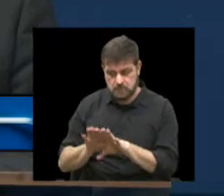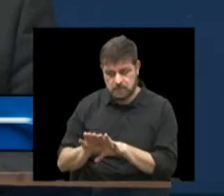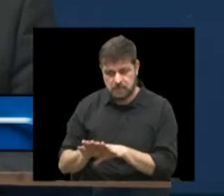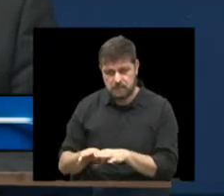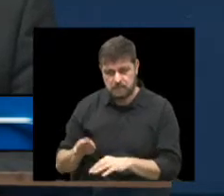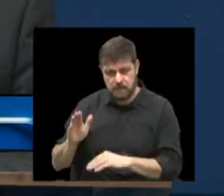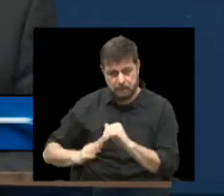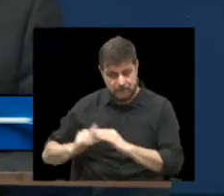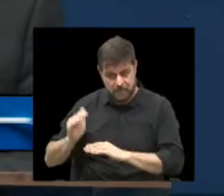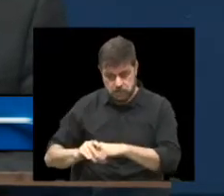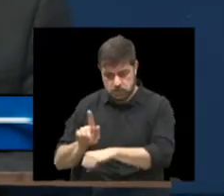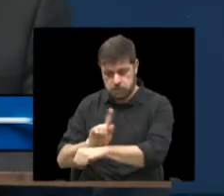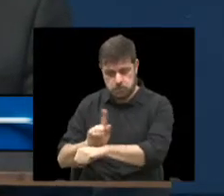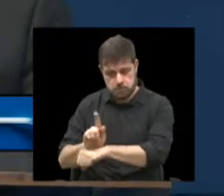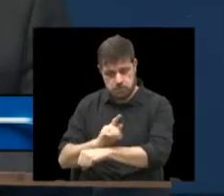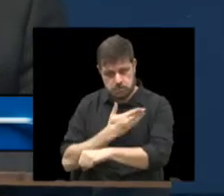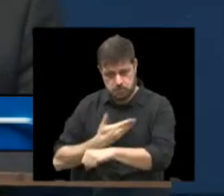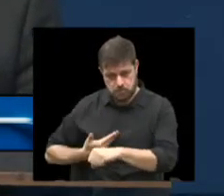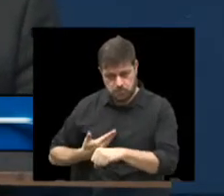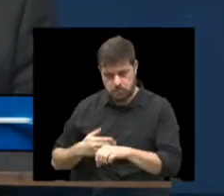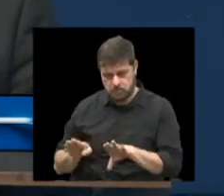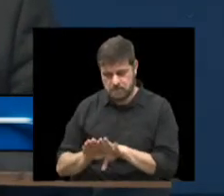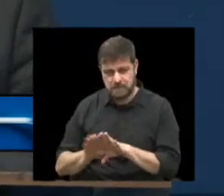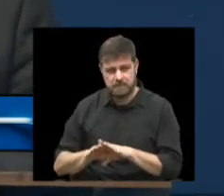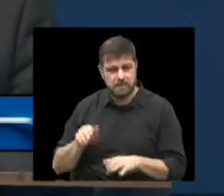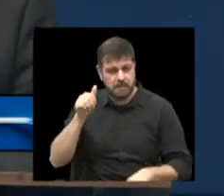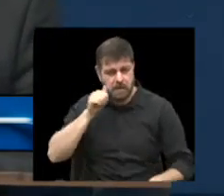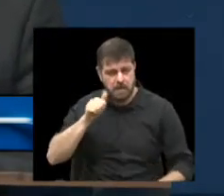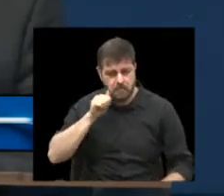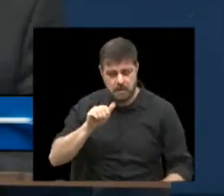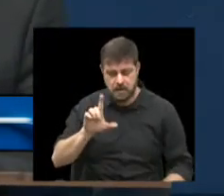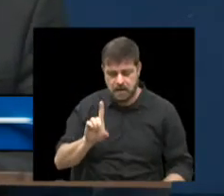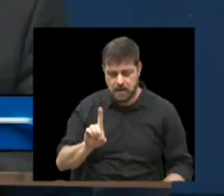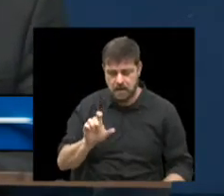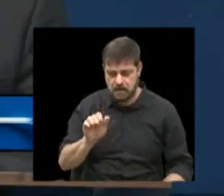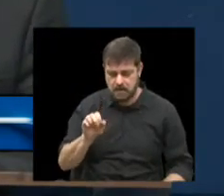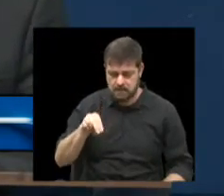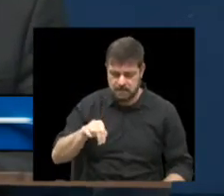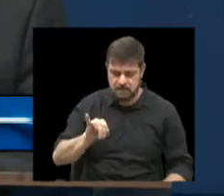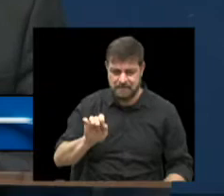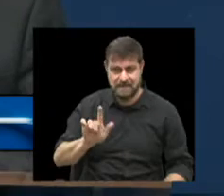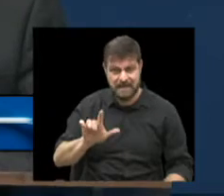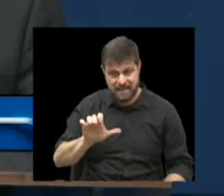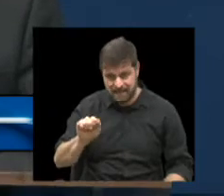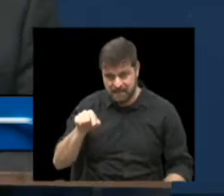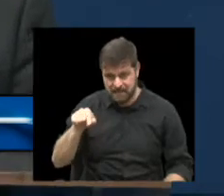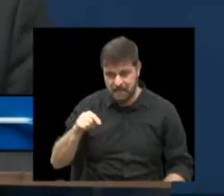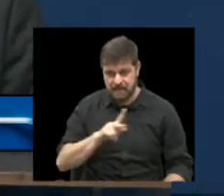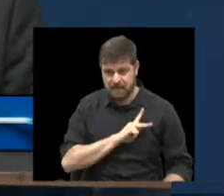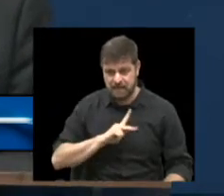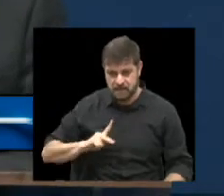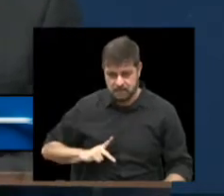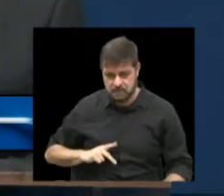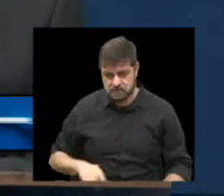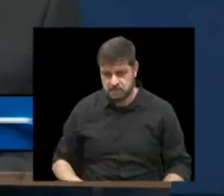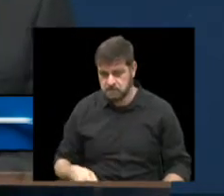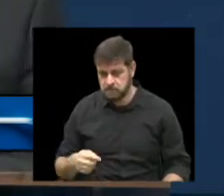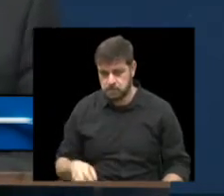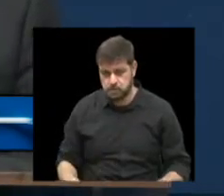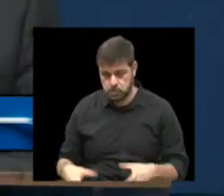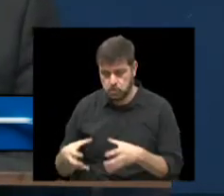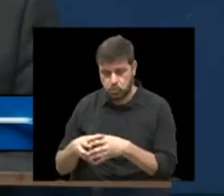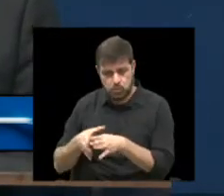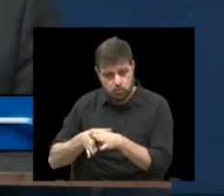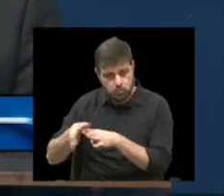executivo em Gestão Pública, a Daniela de Sá Yamamoto, que é a presidente do CROSP, que é o Conselho Regional de Óptica e Optometria do Estado